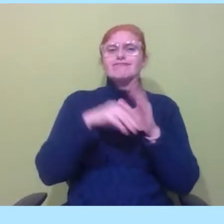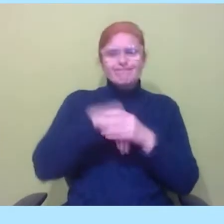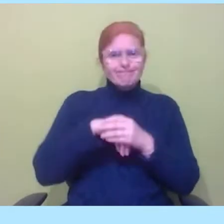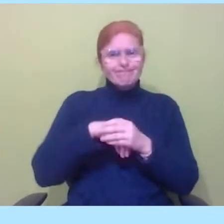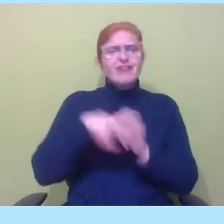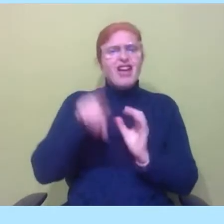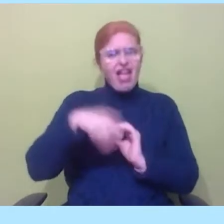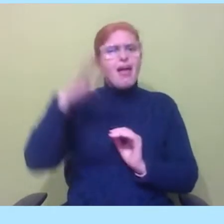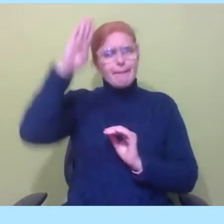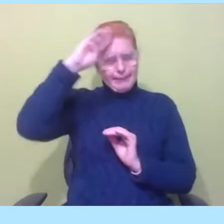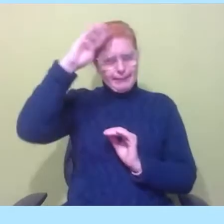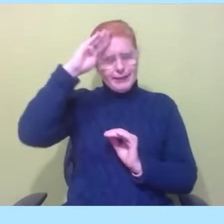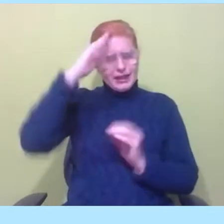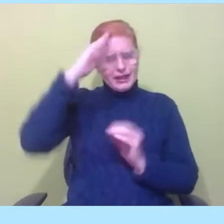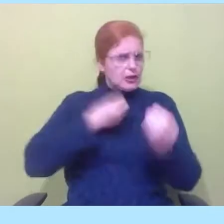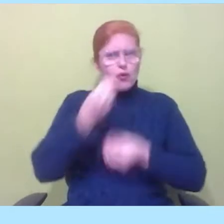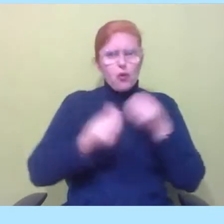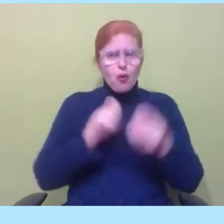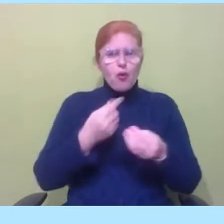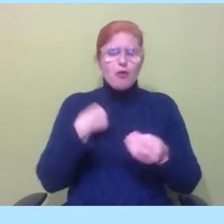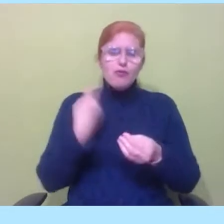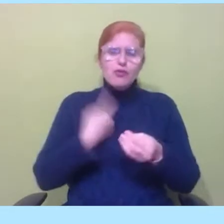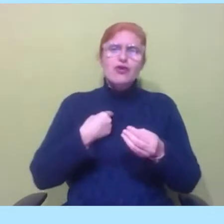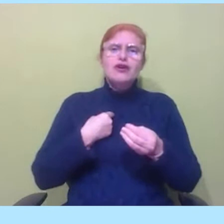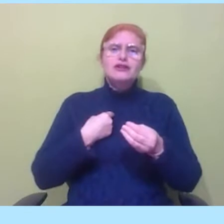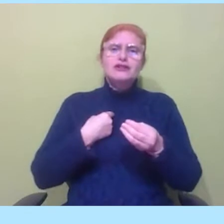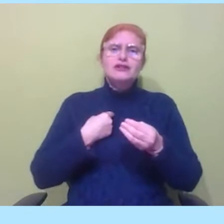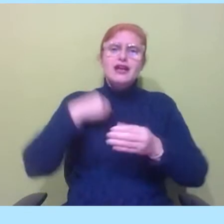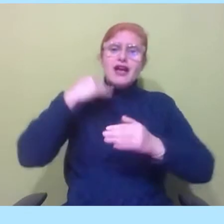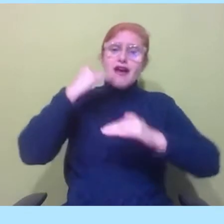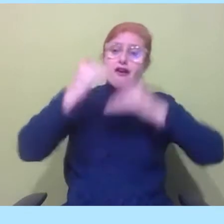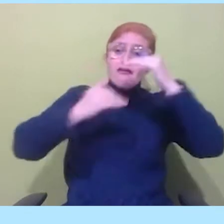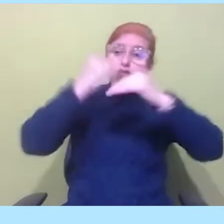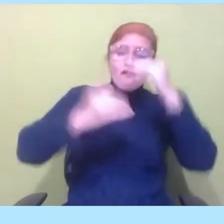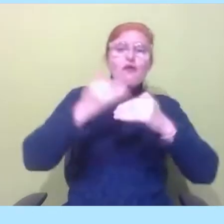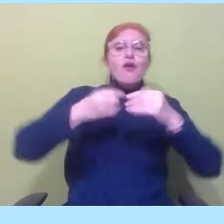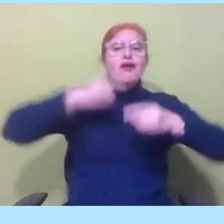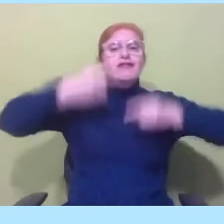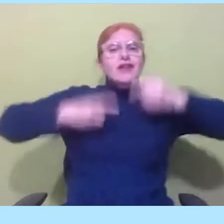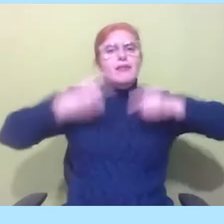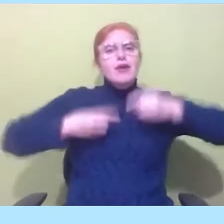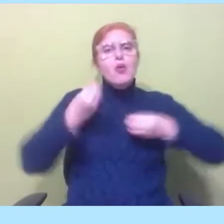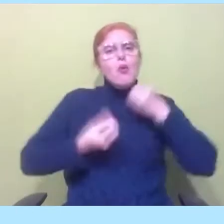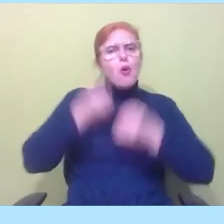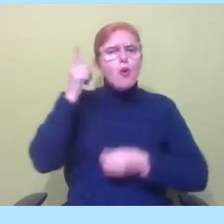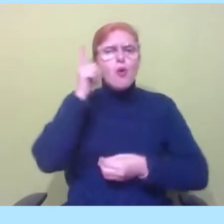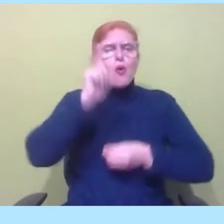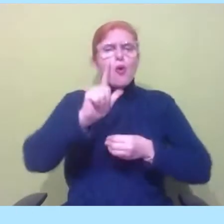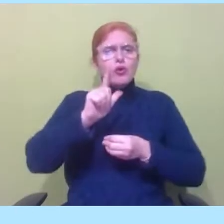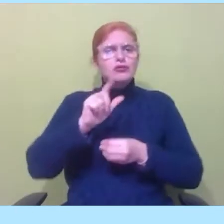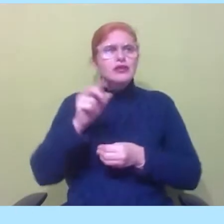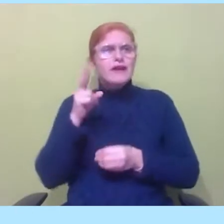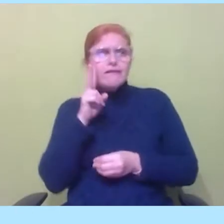gente pode evoluir aí nesse debate, como que a gente consegue olhar para os cuidados digitais.